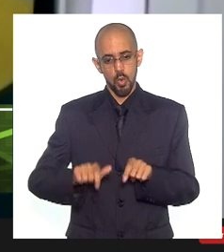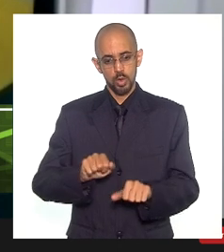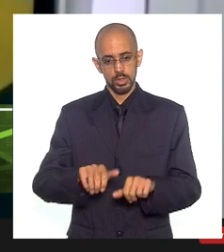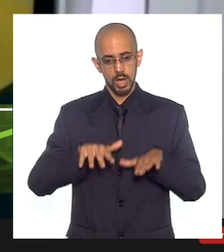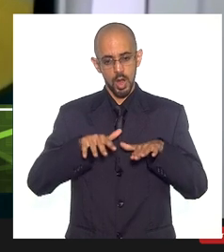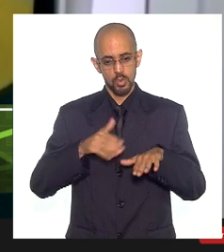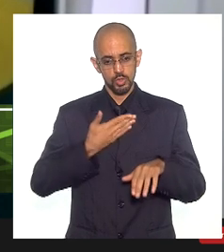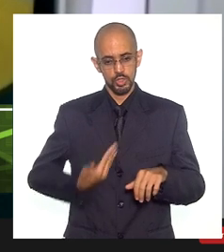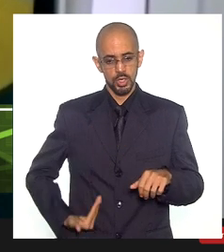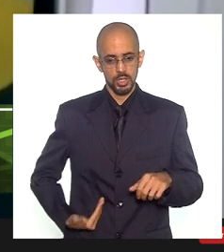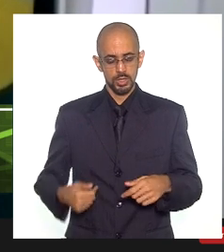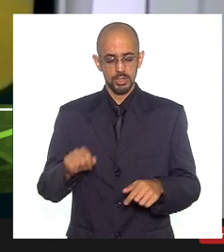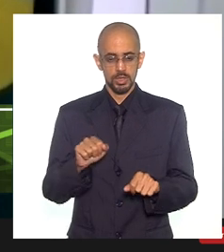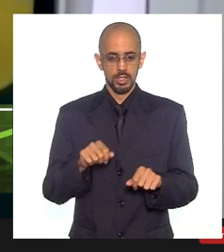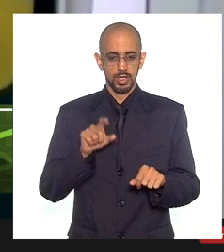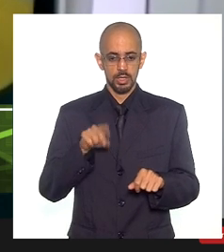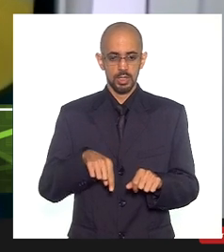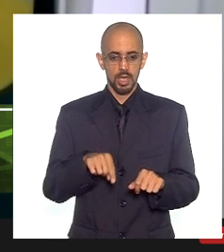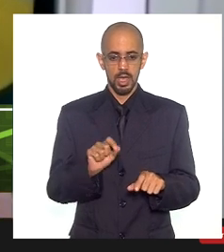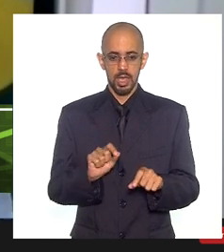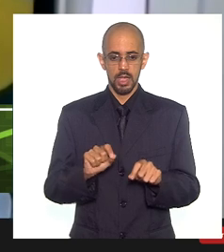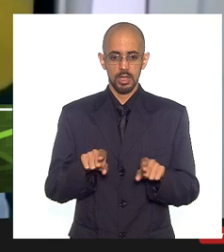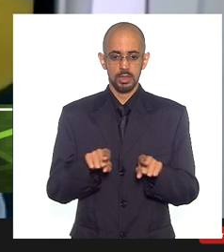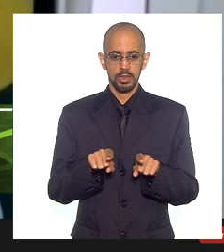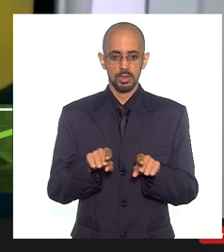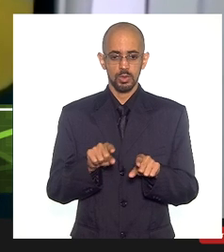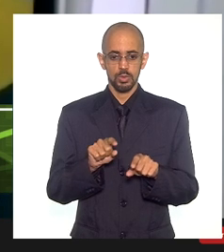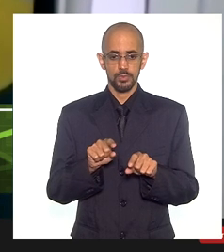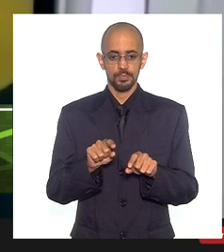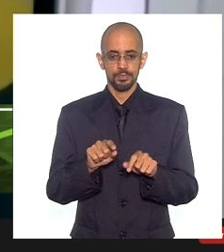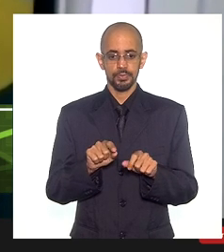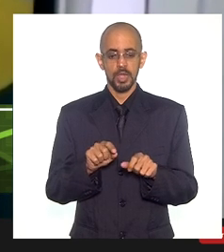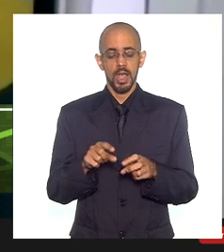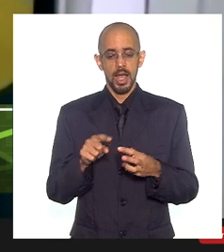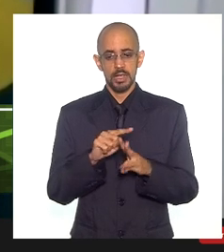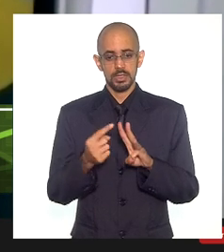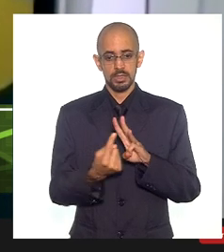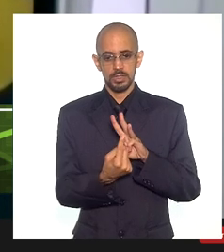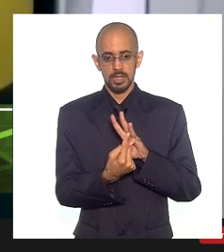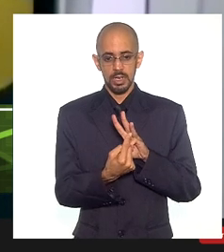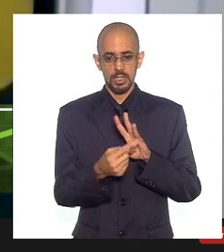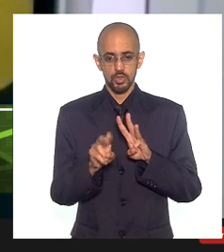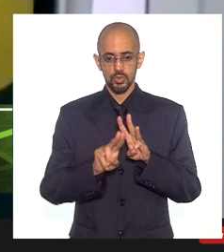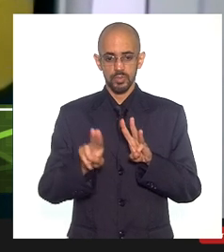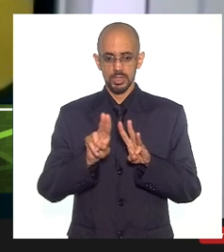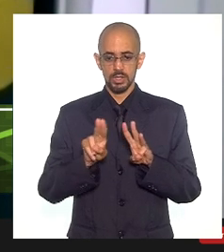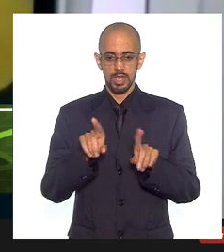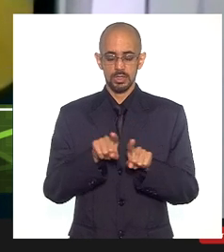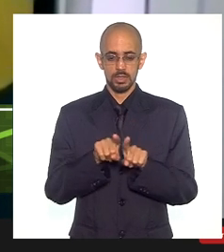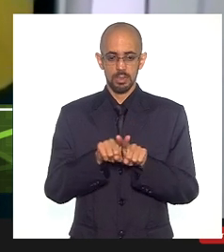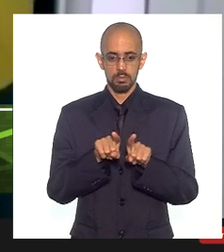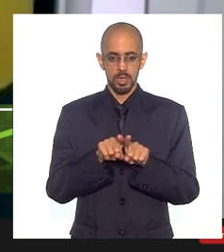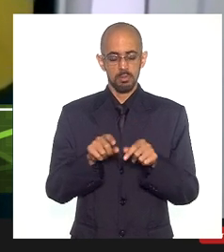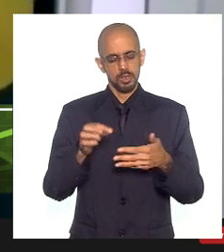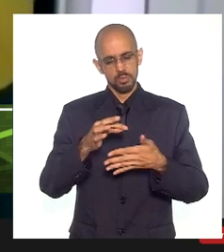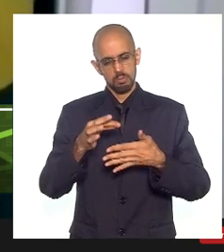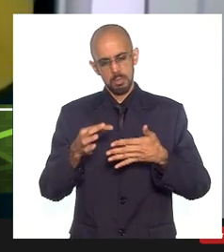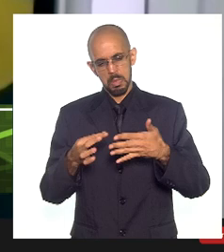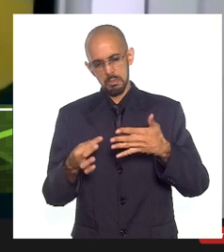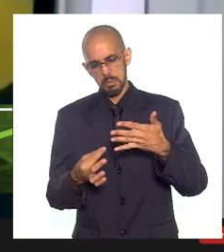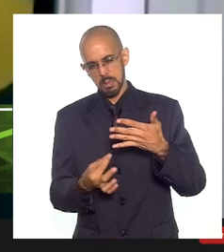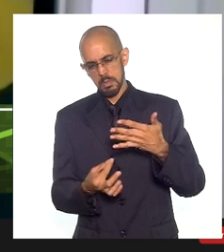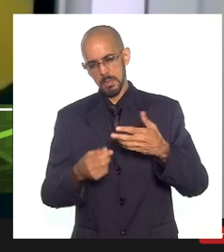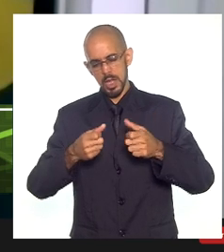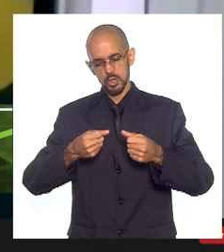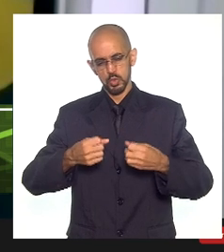esboçada também, que envolve igualmente as três universidades, para detalharmos o debate sobre